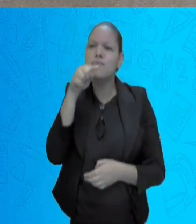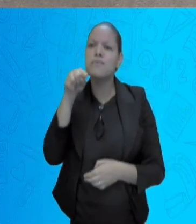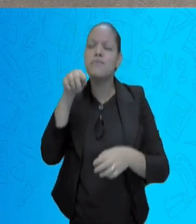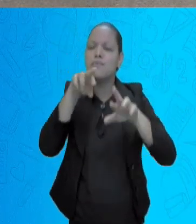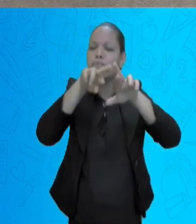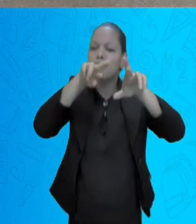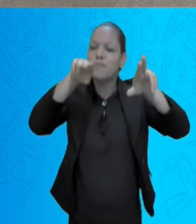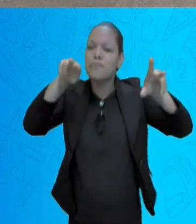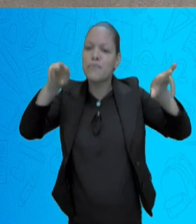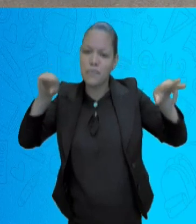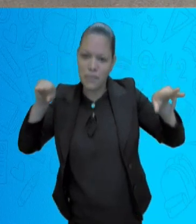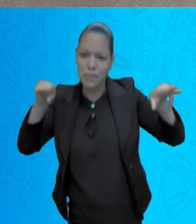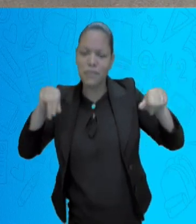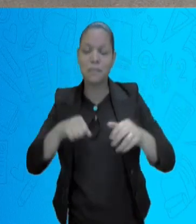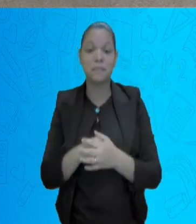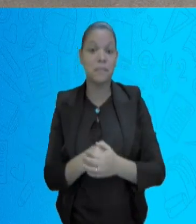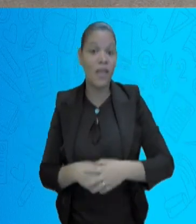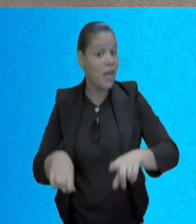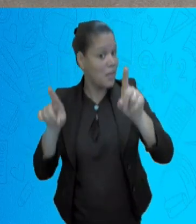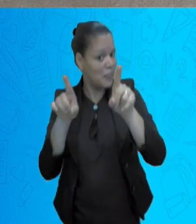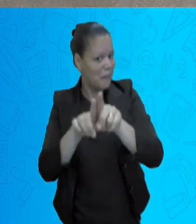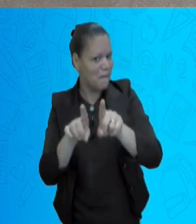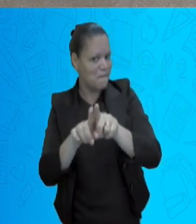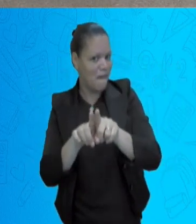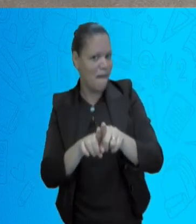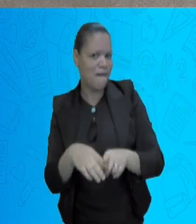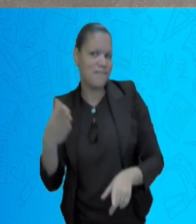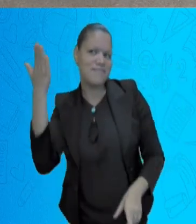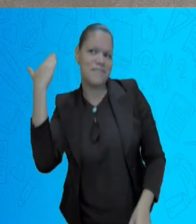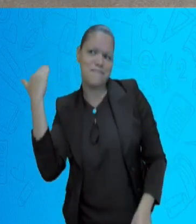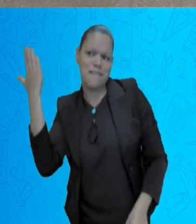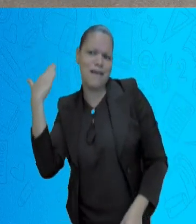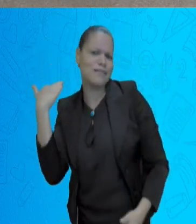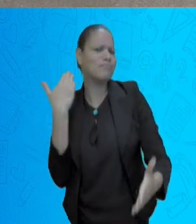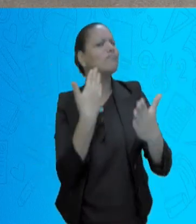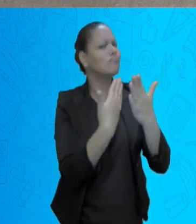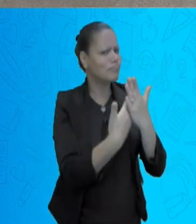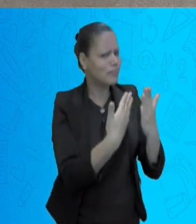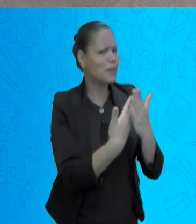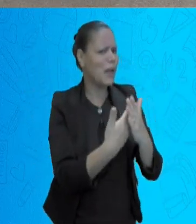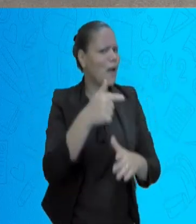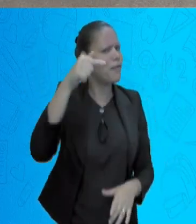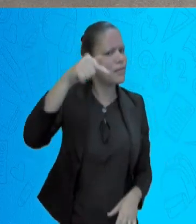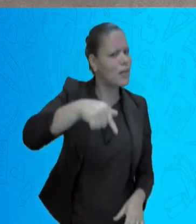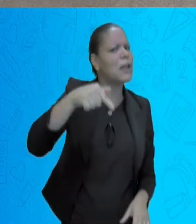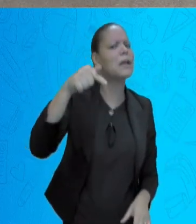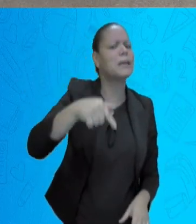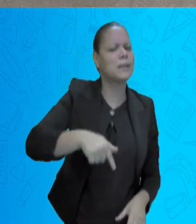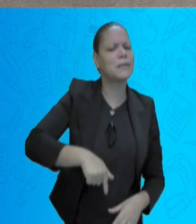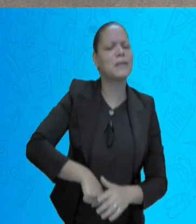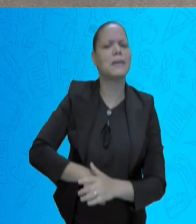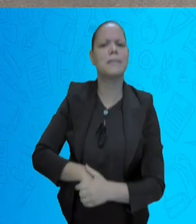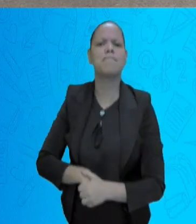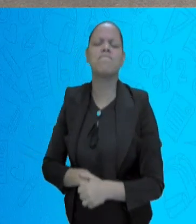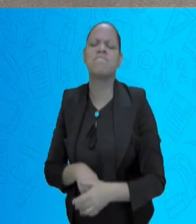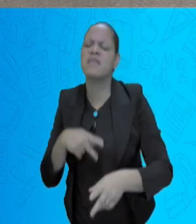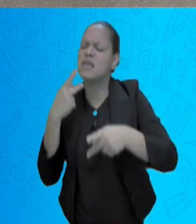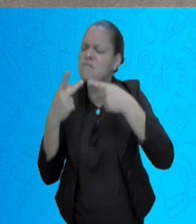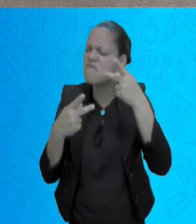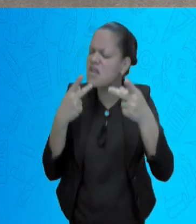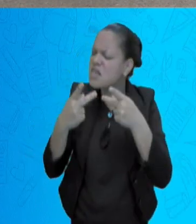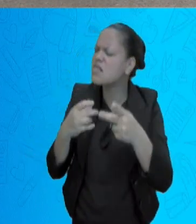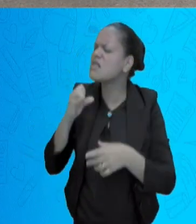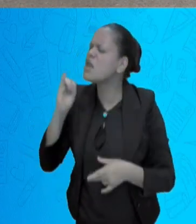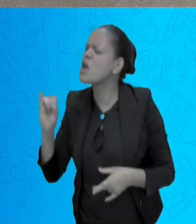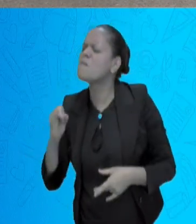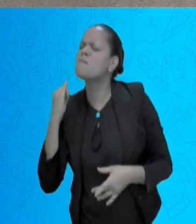aqui, porque a pontuação, lembra que eu falei que ela é muito importante para as pessoas entenderem aquilo que